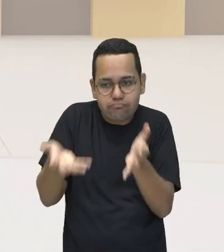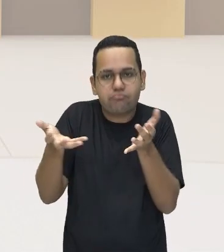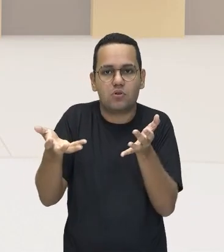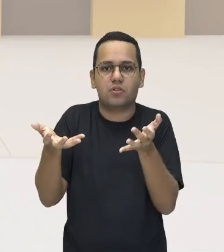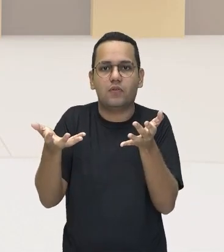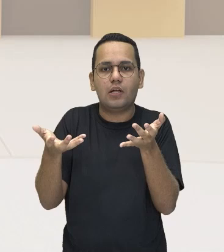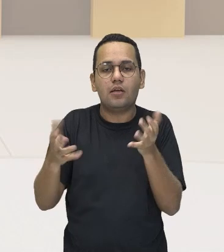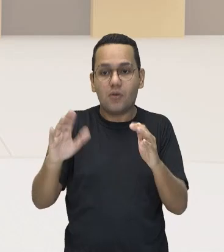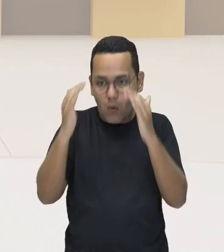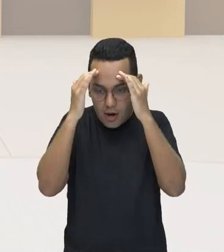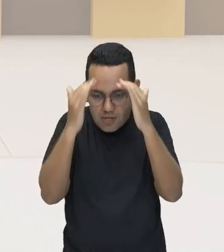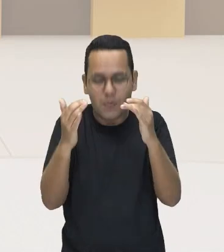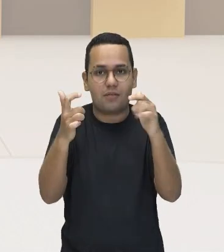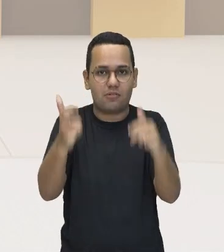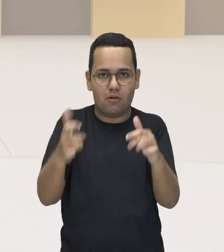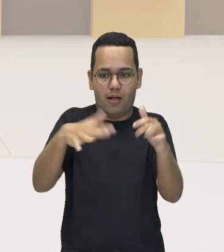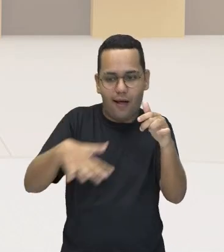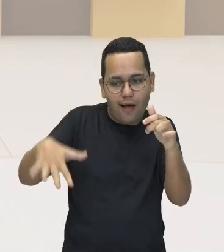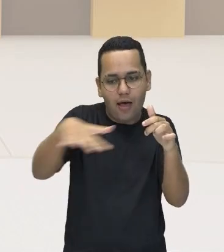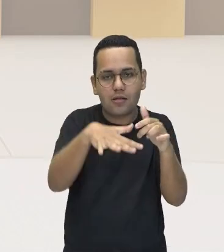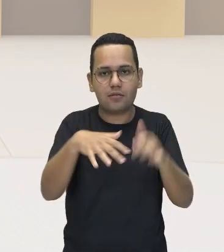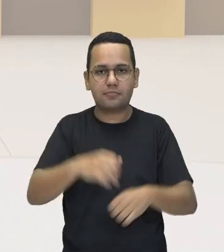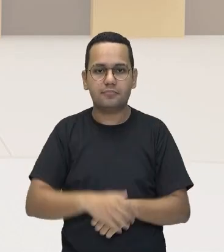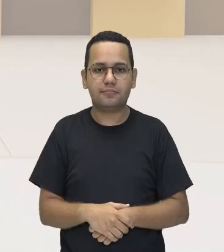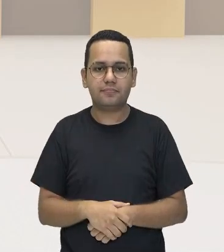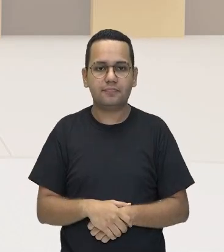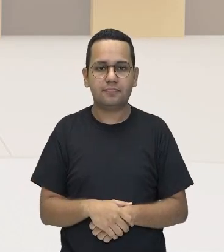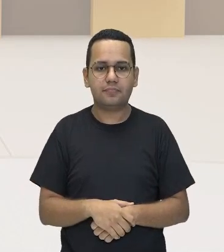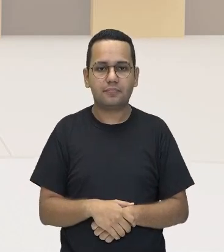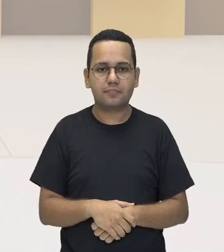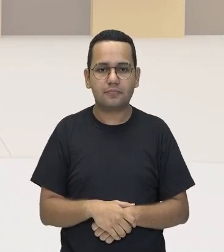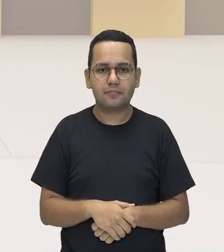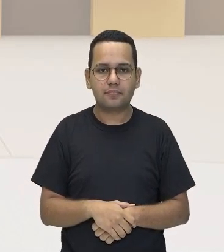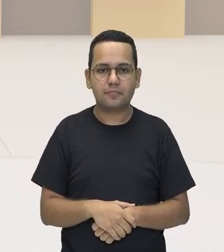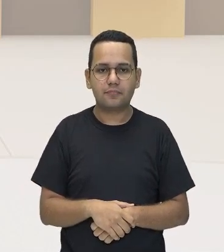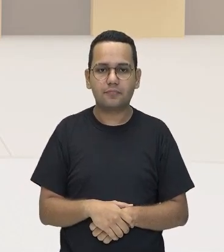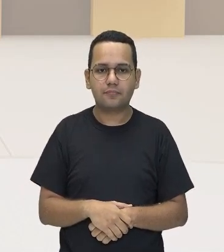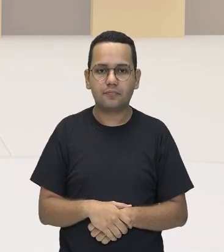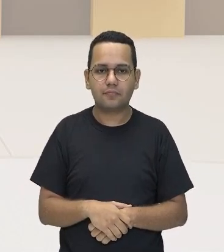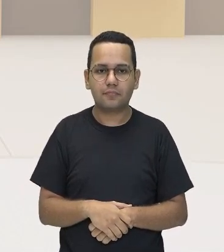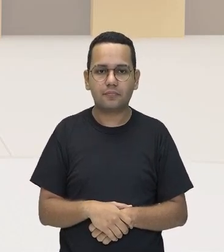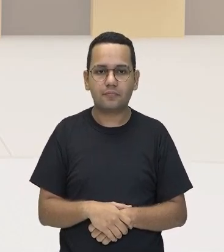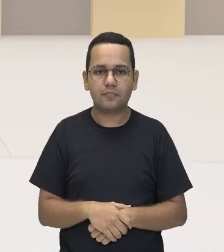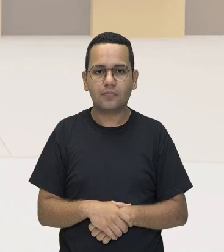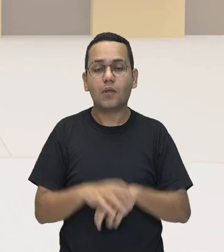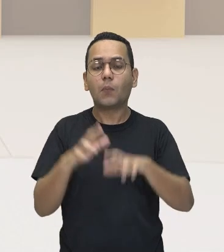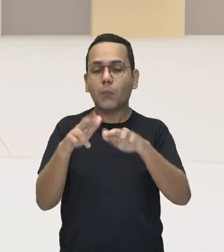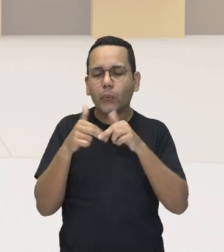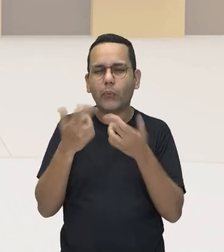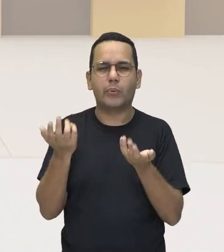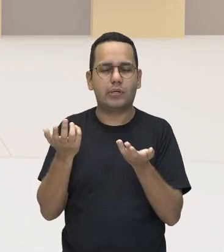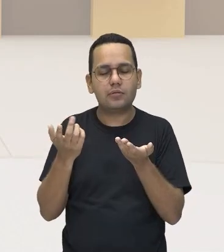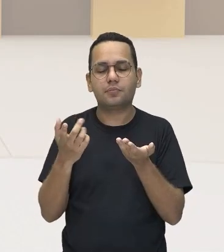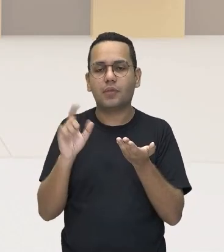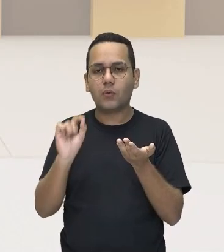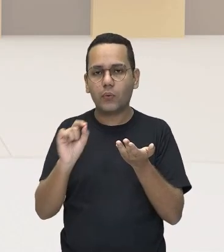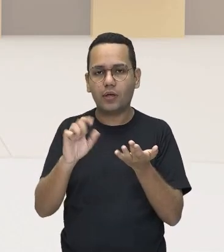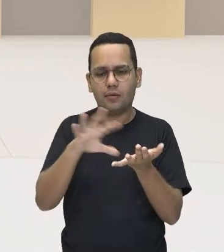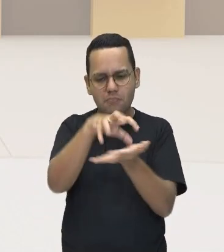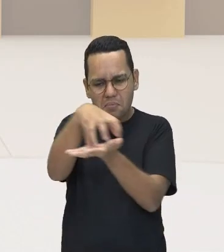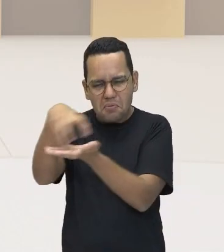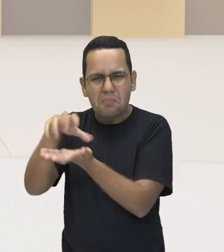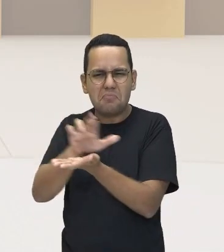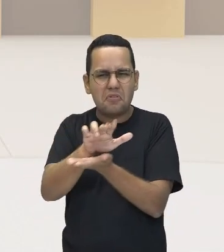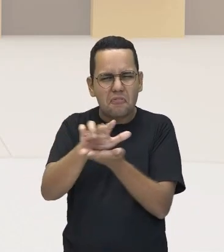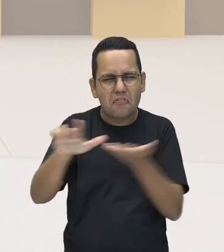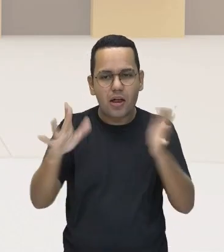região amazônica. Essas organizações elas podem fortalecer ainda mais as suas relações e contribuir para o